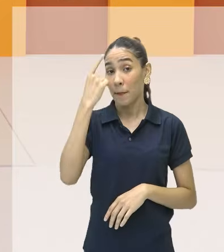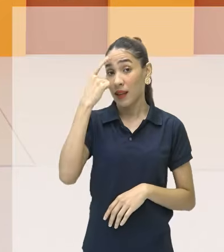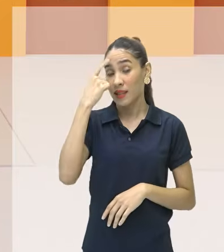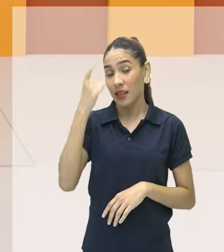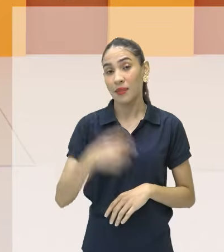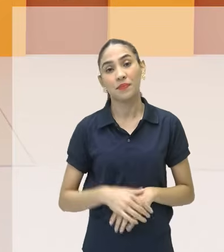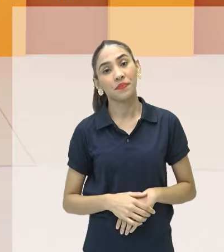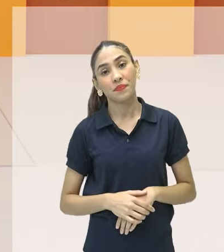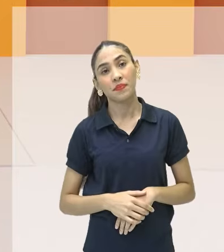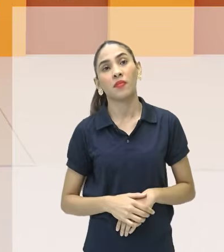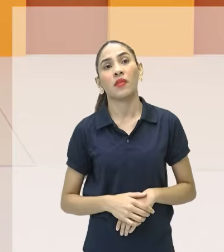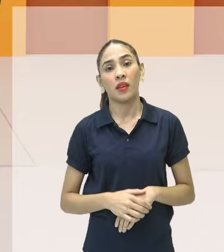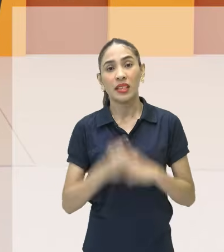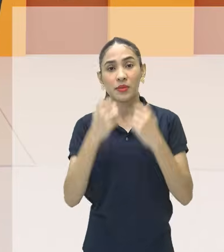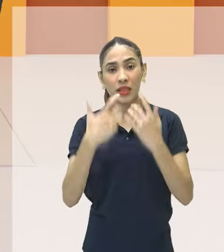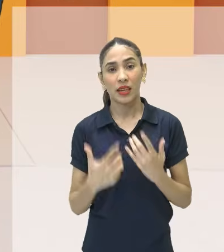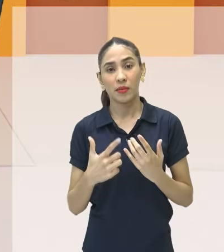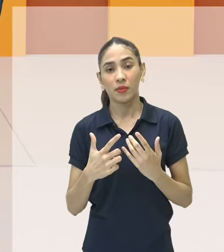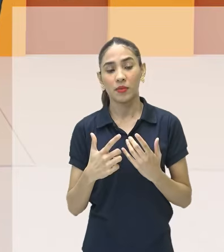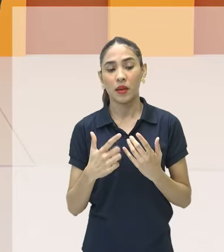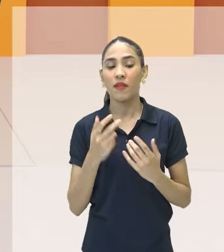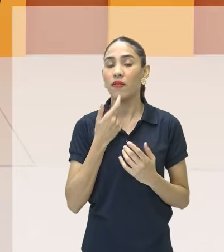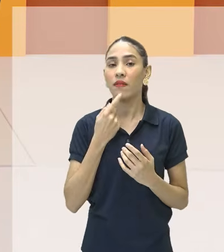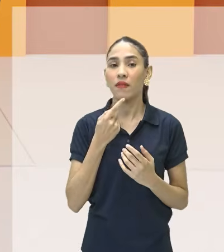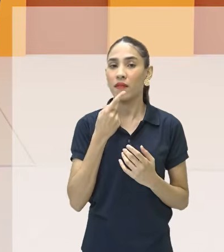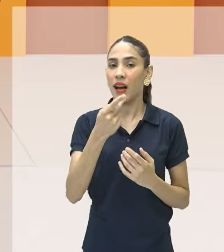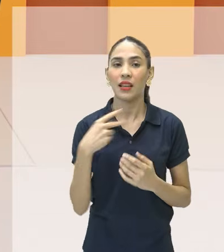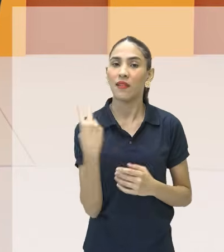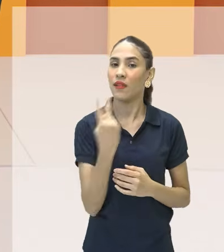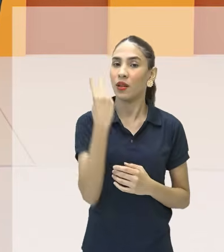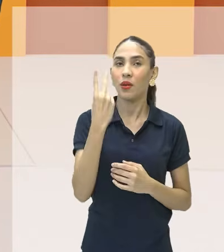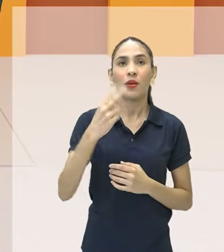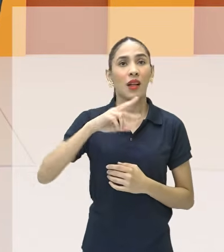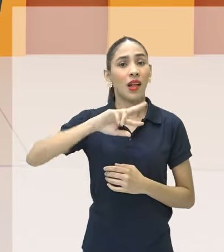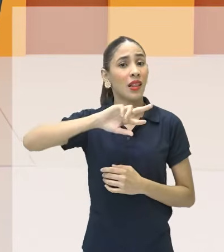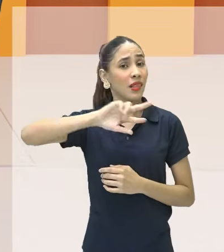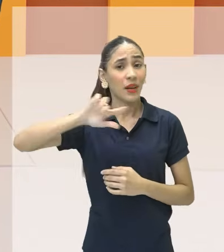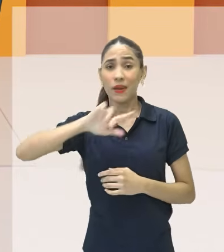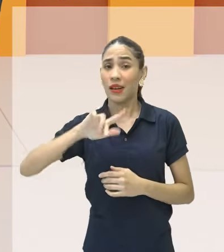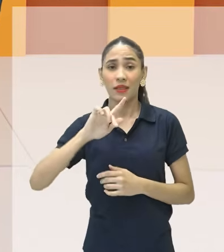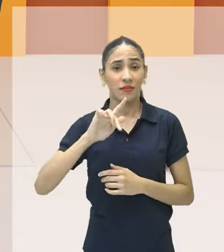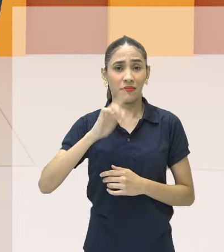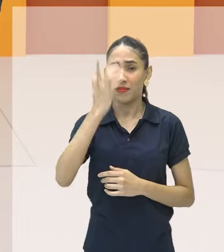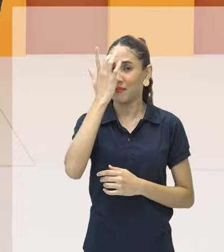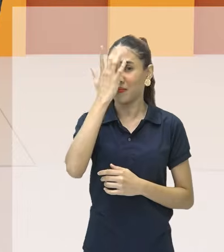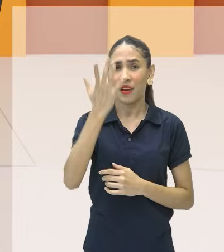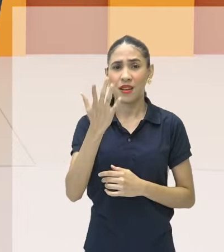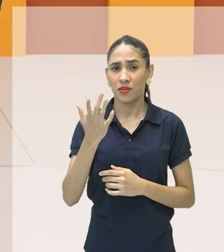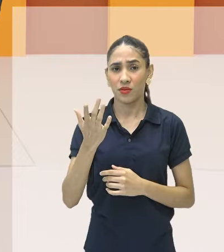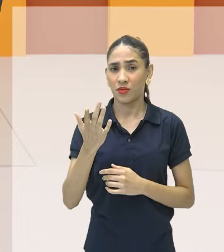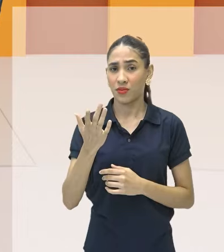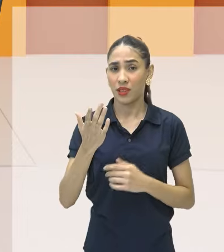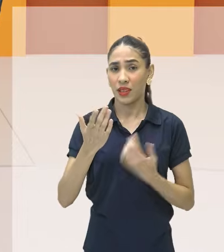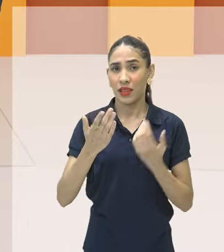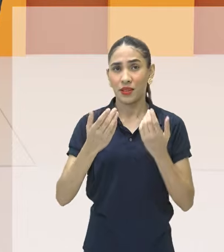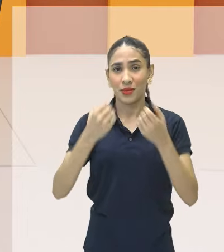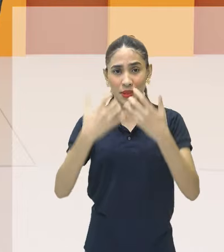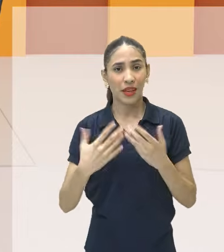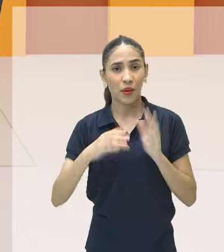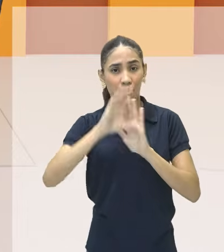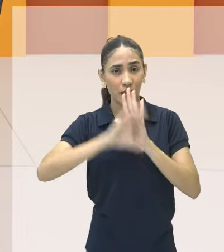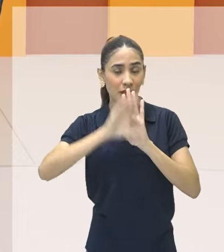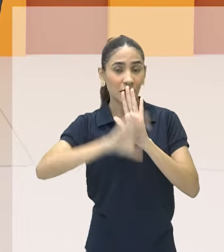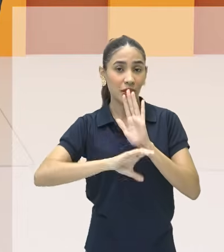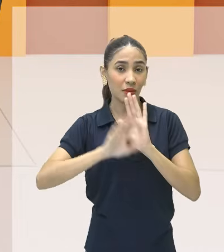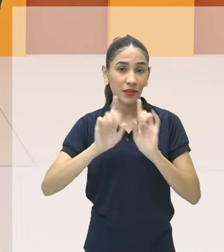pensar é que quando a gente fala de valor, né, não é uma coisa tão fácil de se conceituar, né?